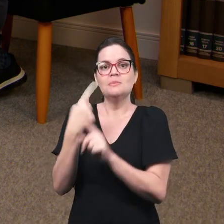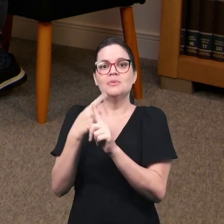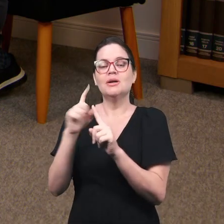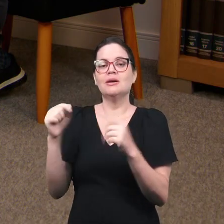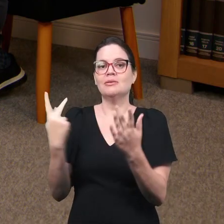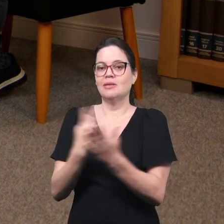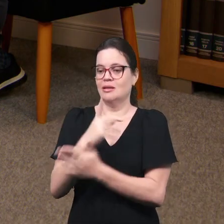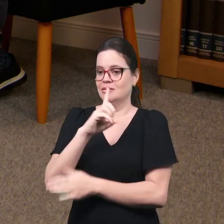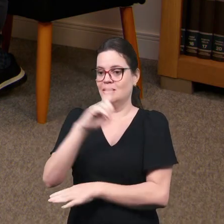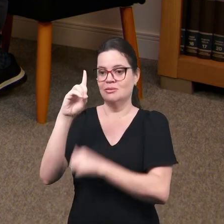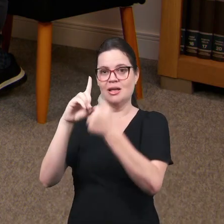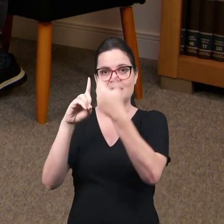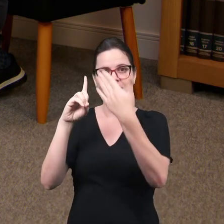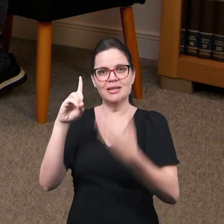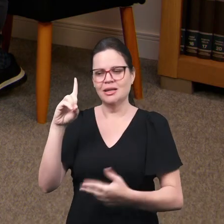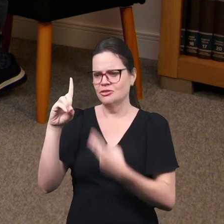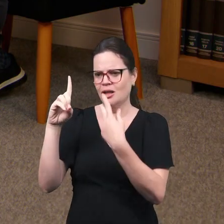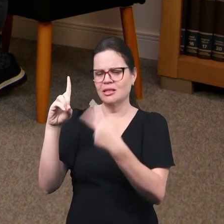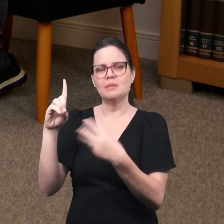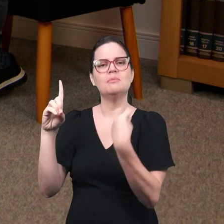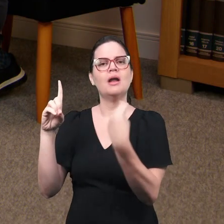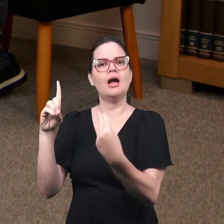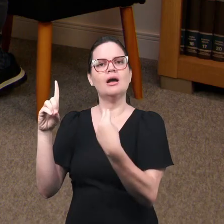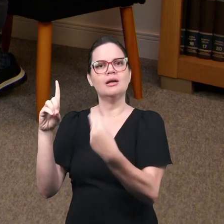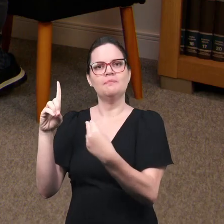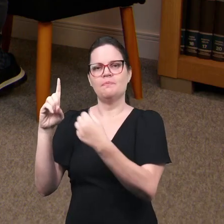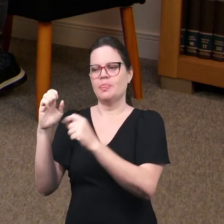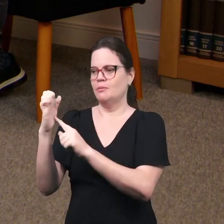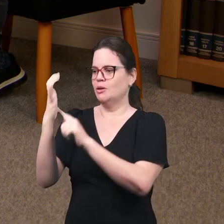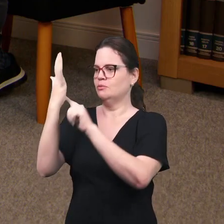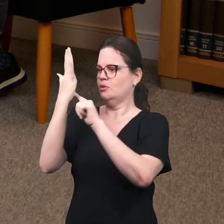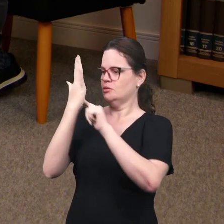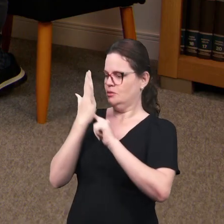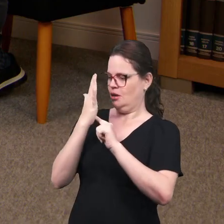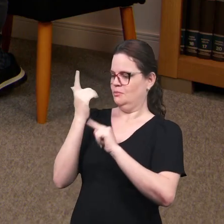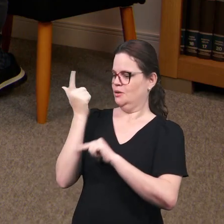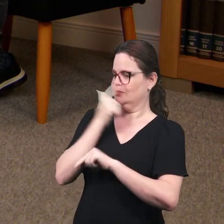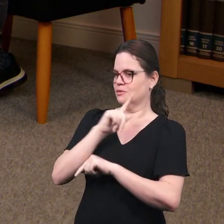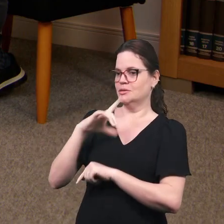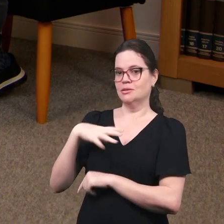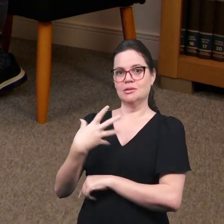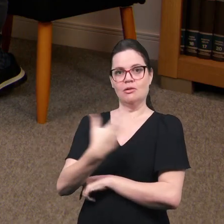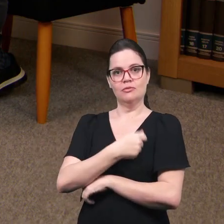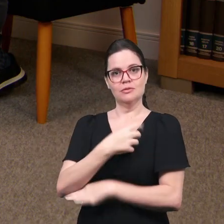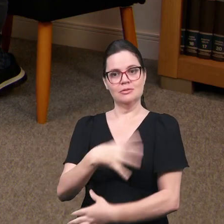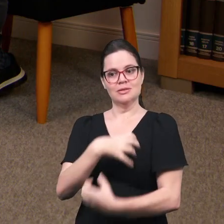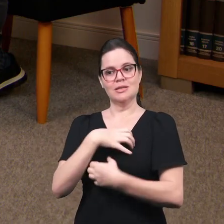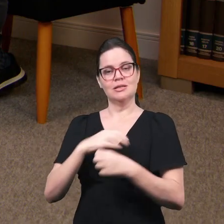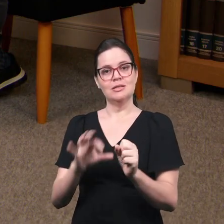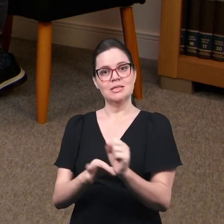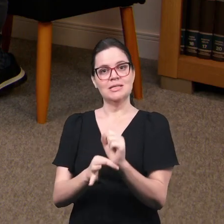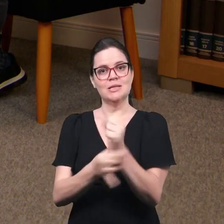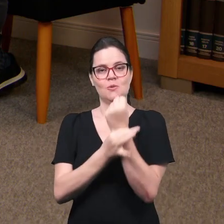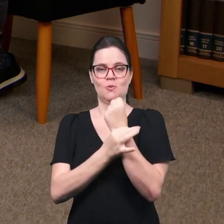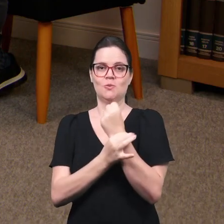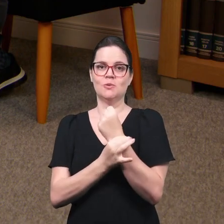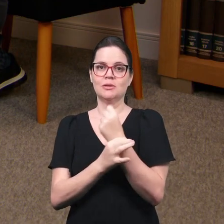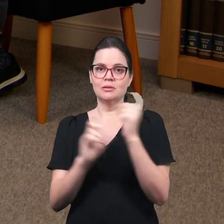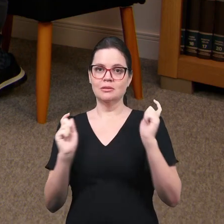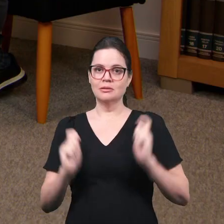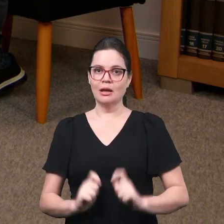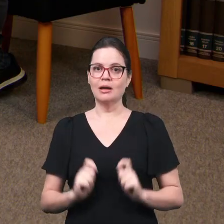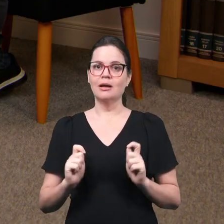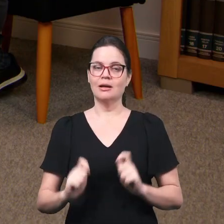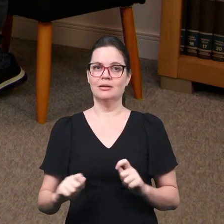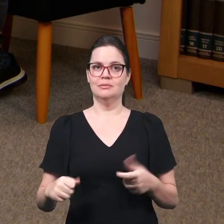específica, é nos aproximar do Senhor, nos trazer a salvação, nos dar segurança, para que você